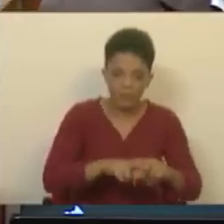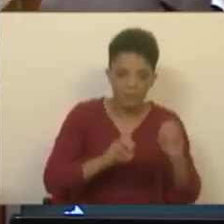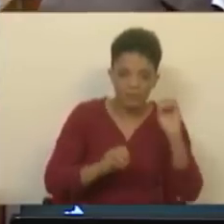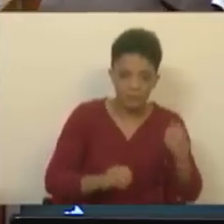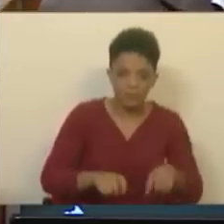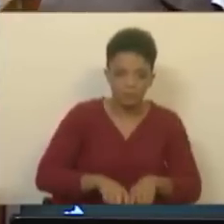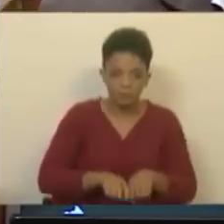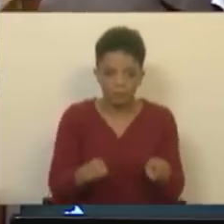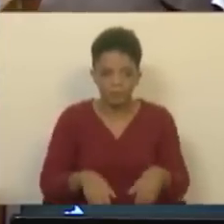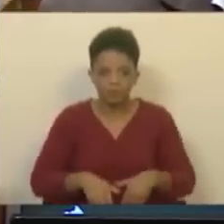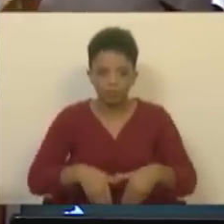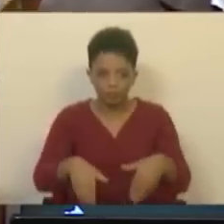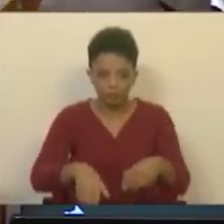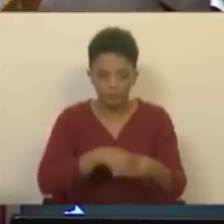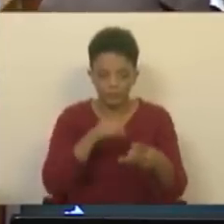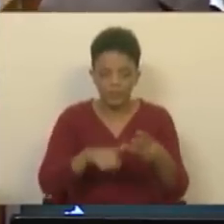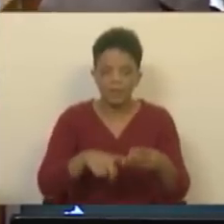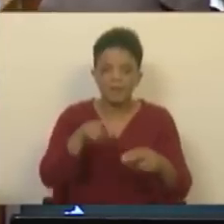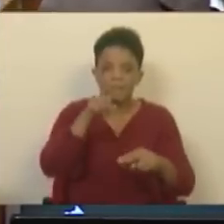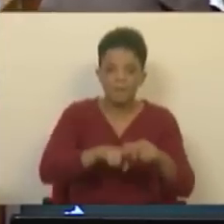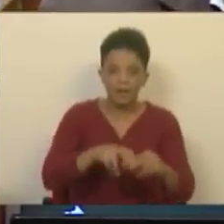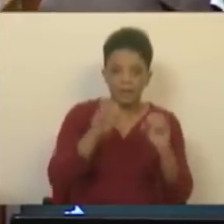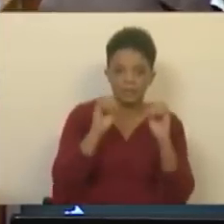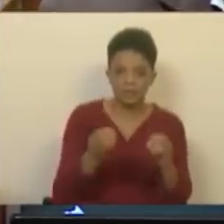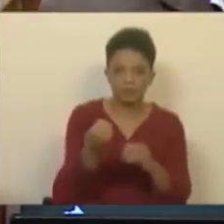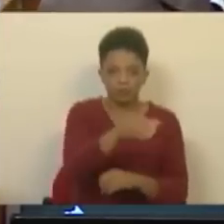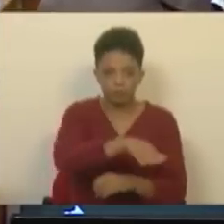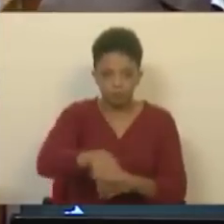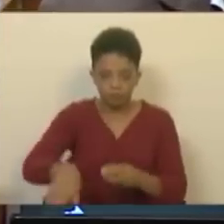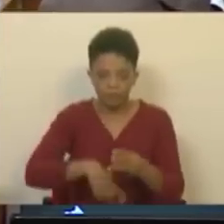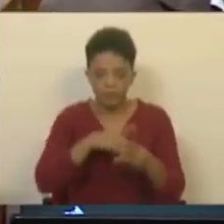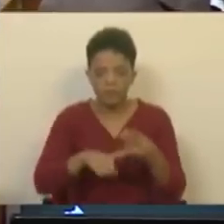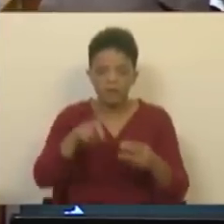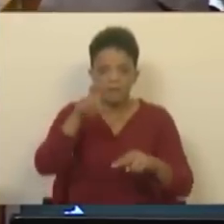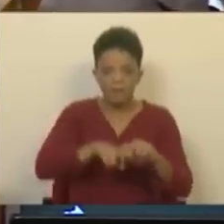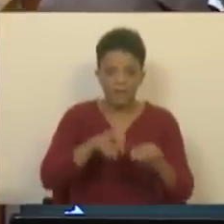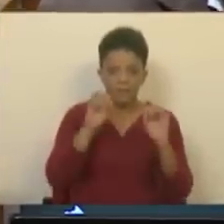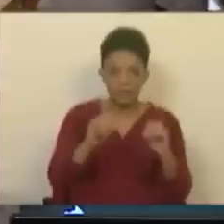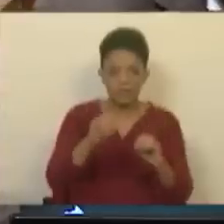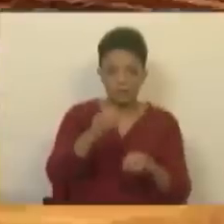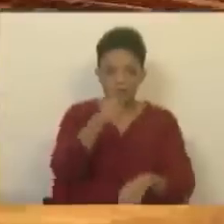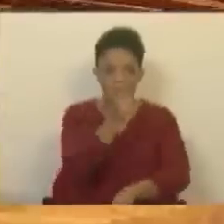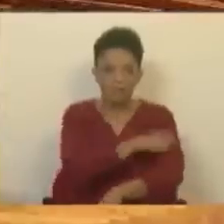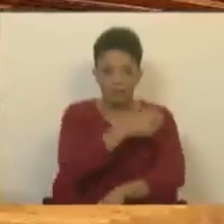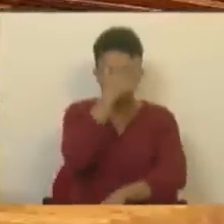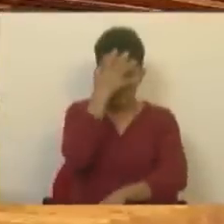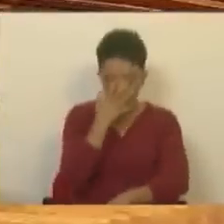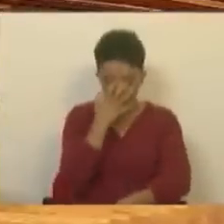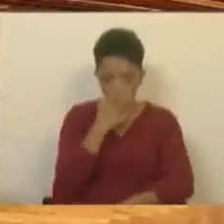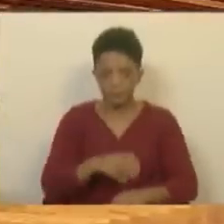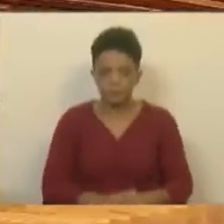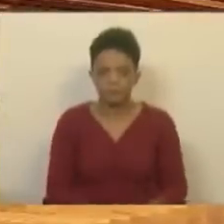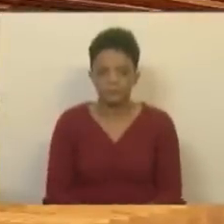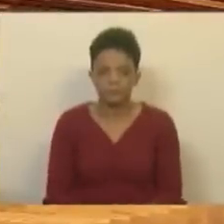ginecologia e Obstetrícia 0 vagas para Pediatria 0 vagas para Antes de Dizer